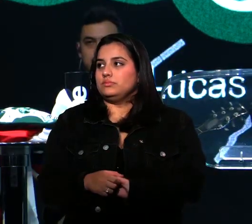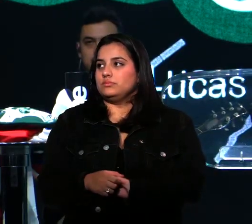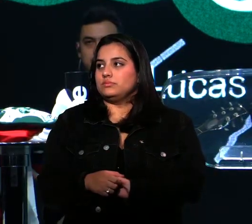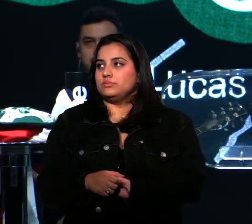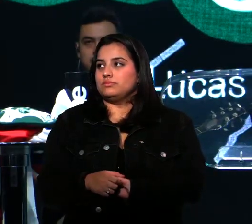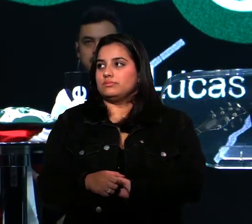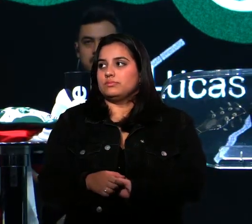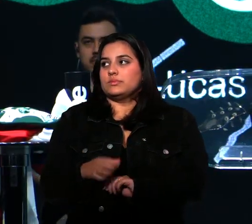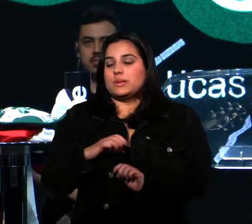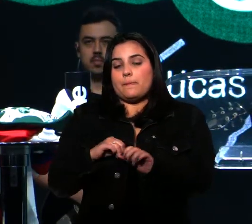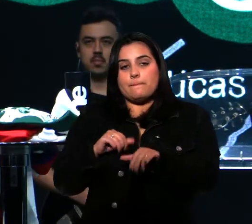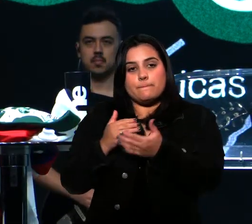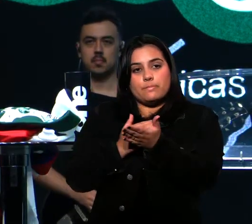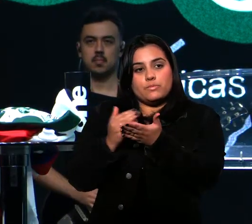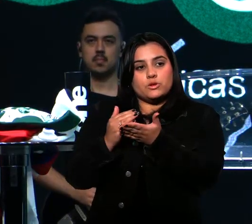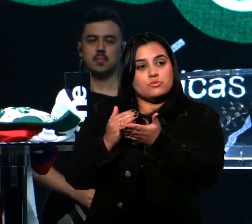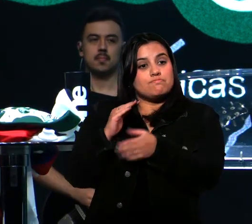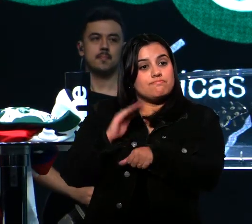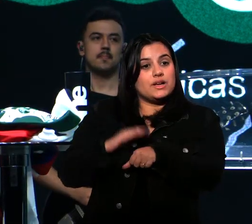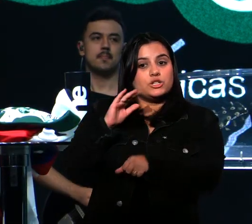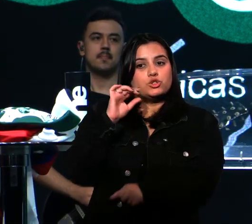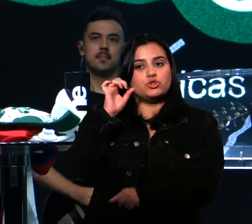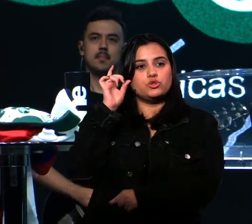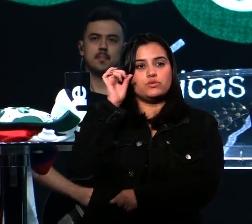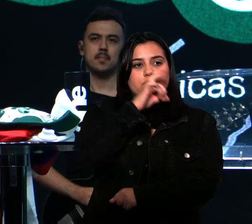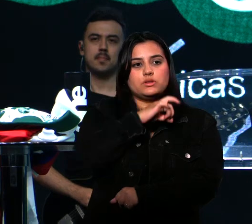e começa com aqueles que são mais difíceis para nós.